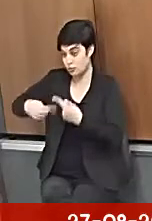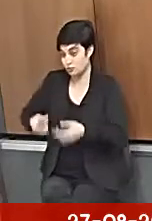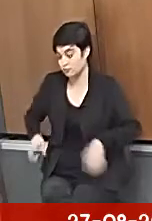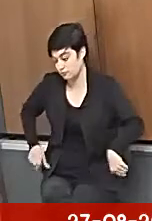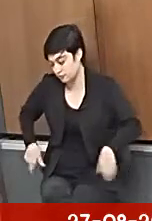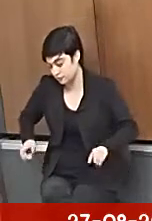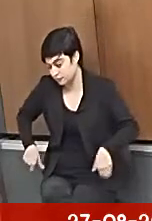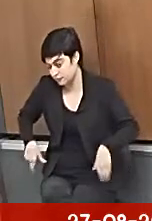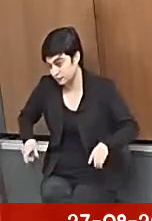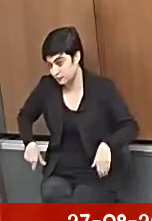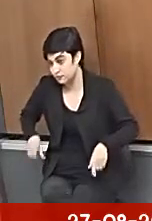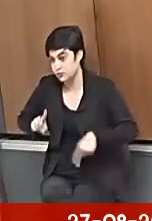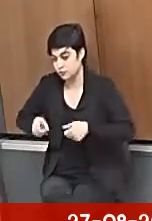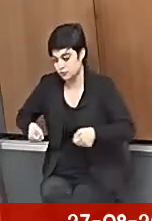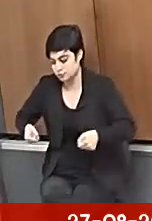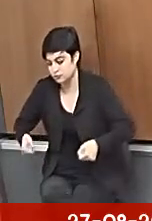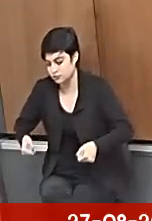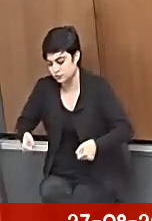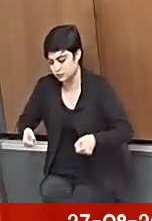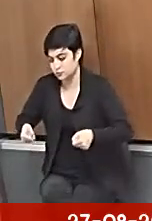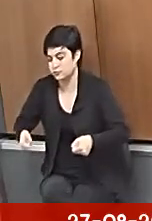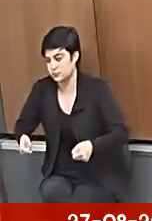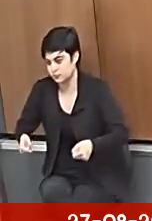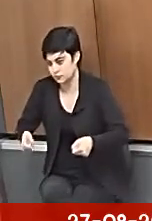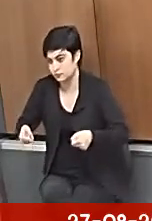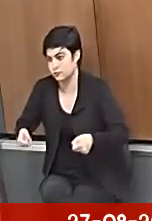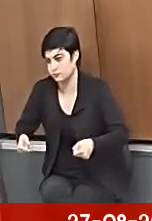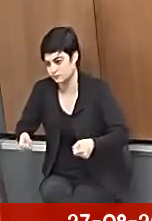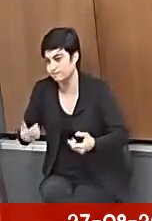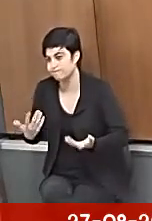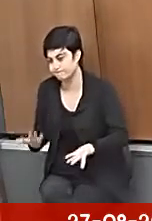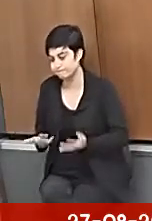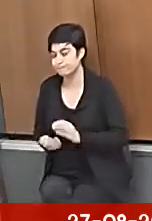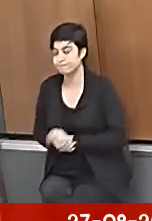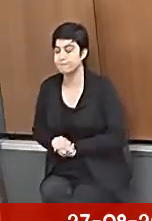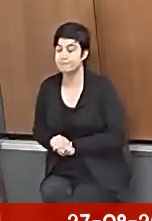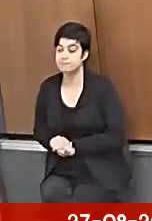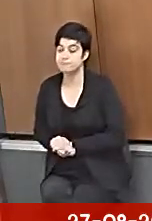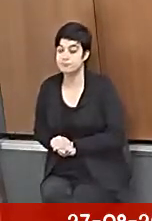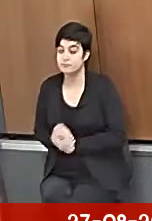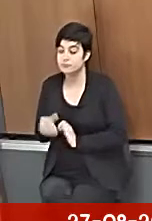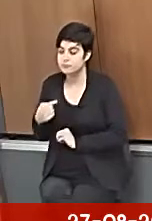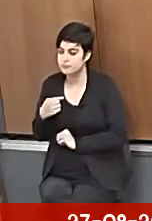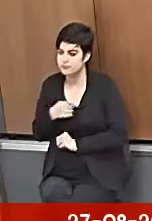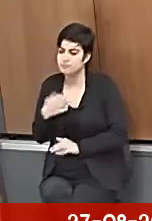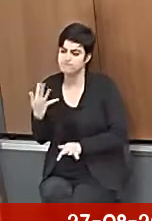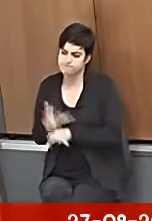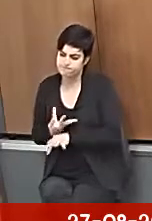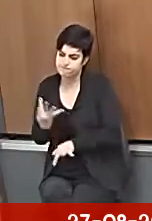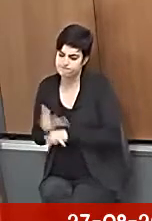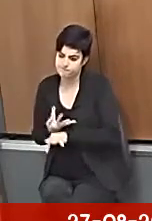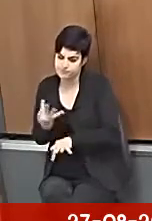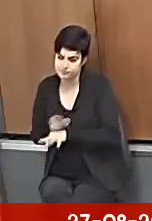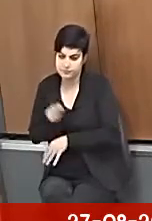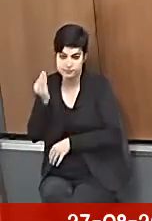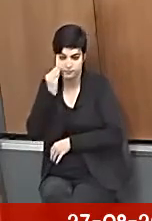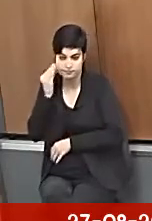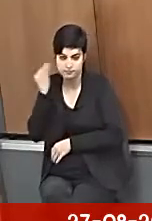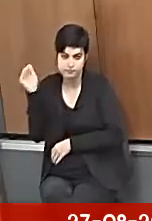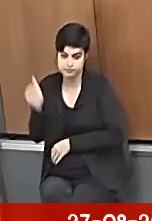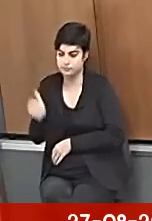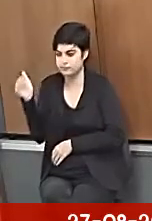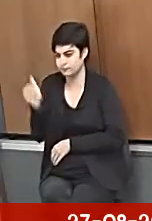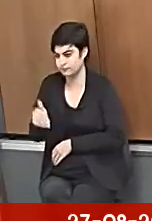roda andei de andador duas muletas e o insistentemente eu tentei freqüentar